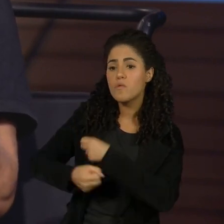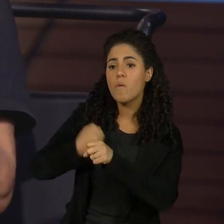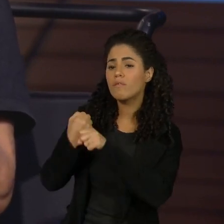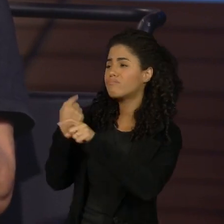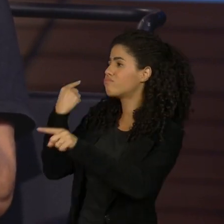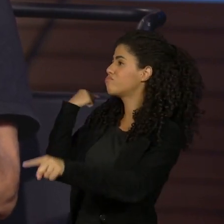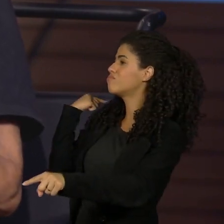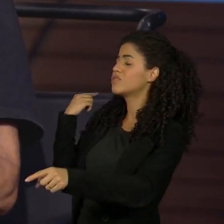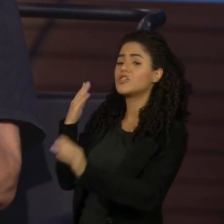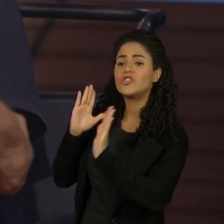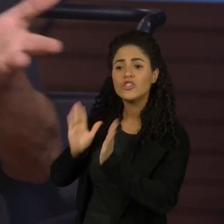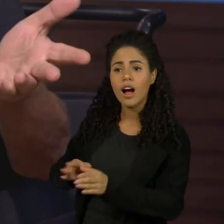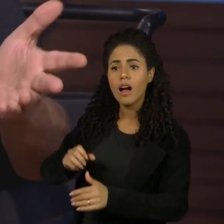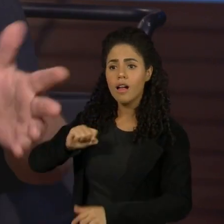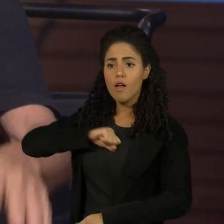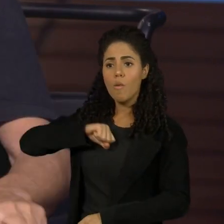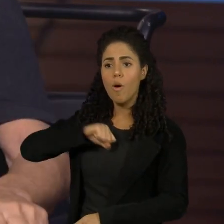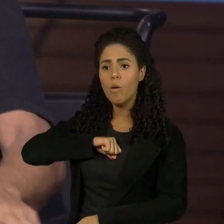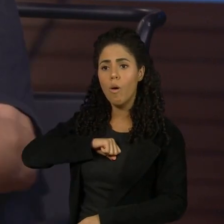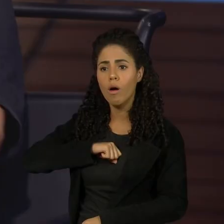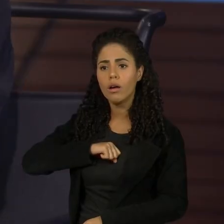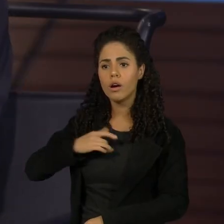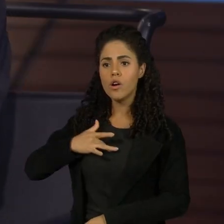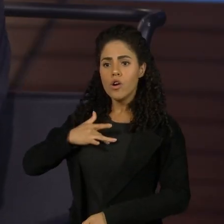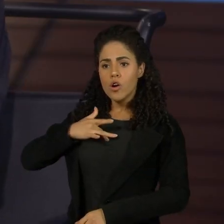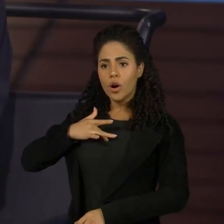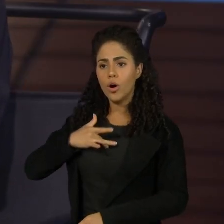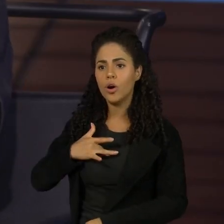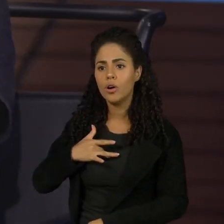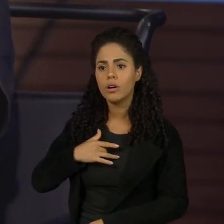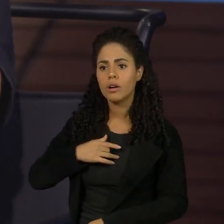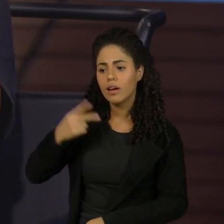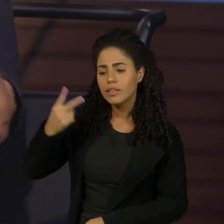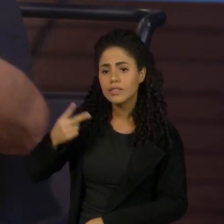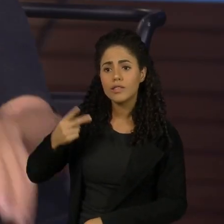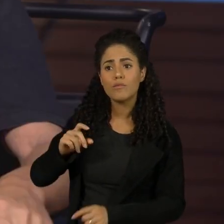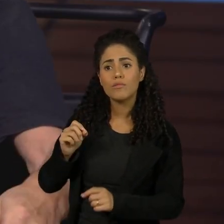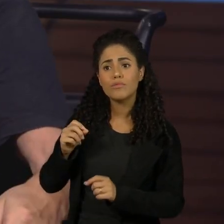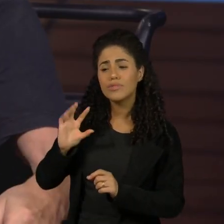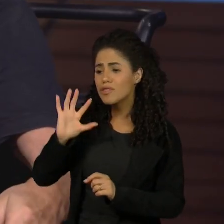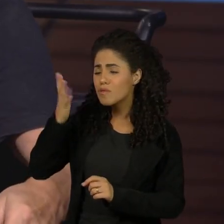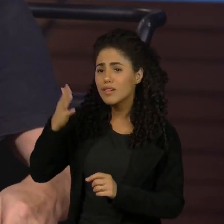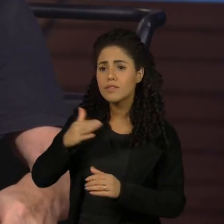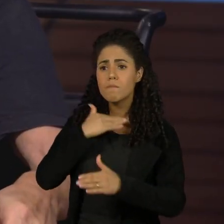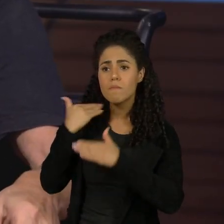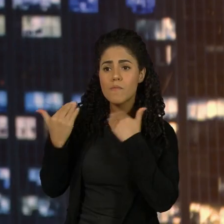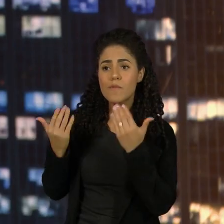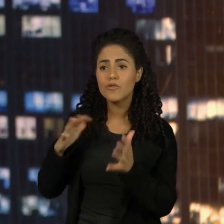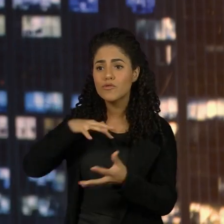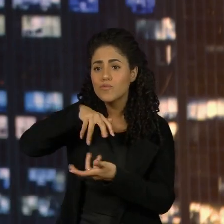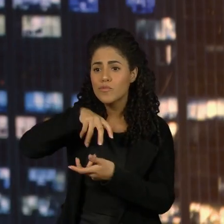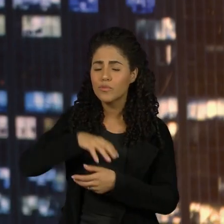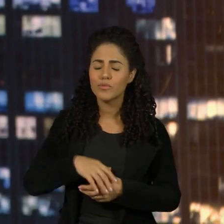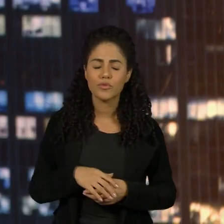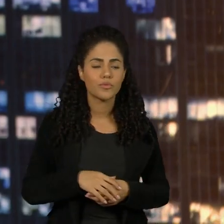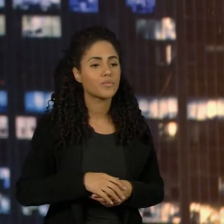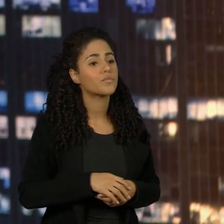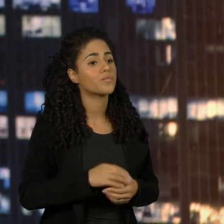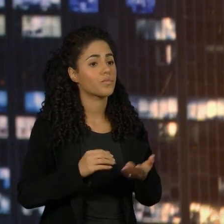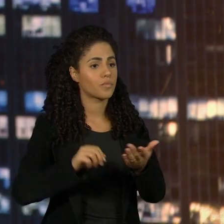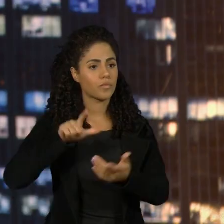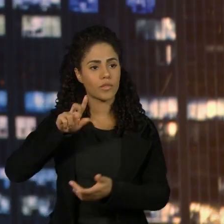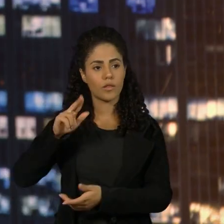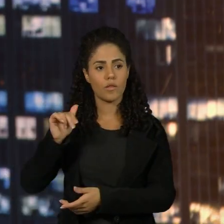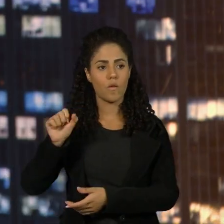existe a tuberculose e até agora está aí. É a segunda causa mortes em muitas populações do Brasil. Doutor Ricardo, o Lucas